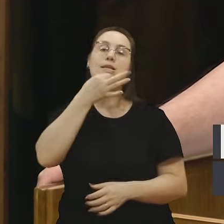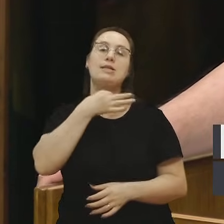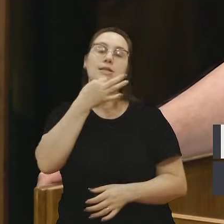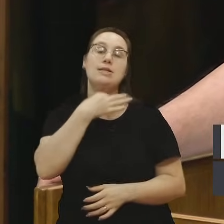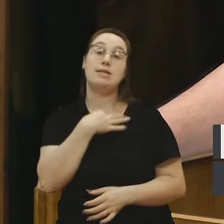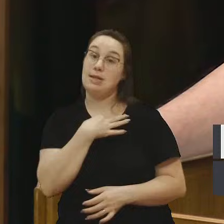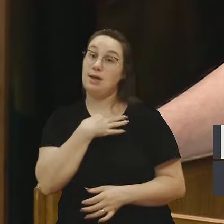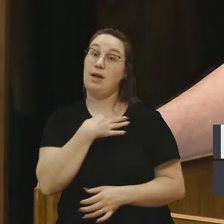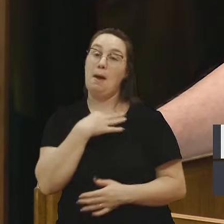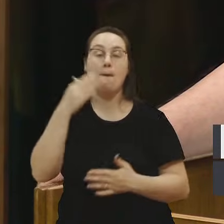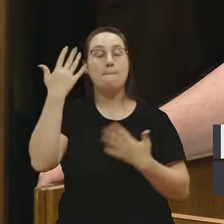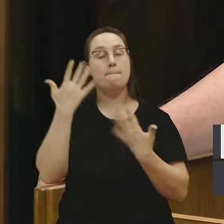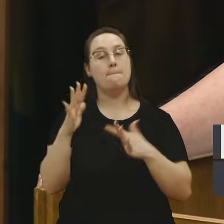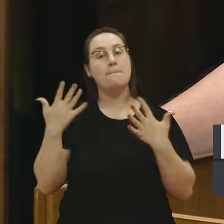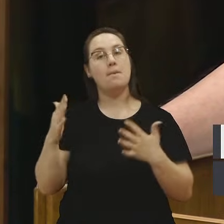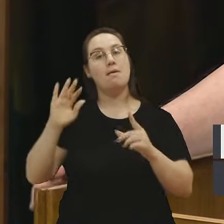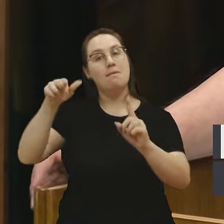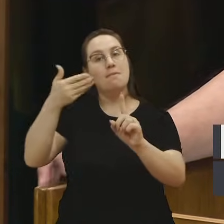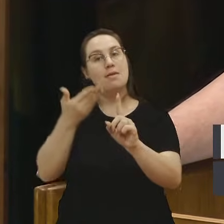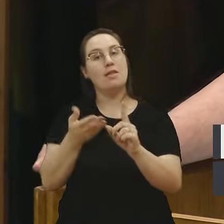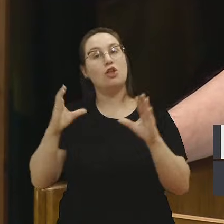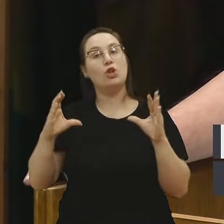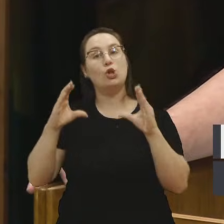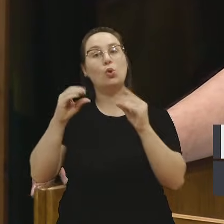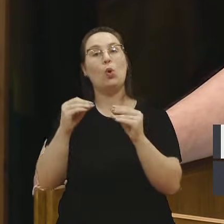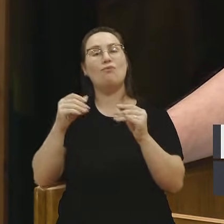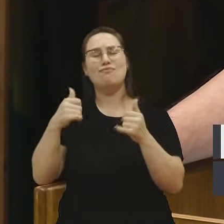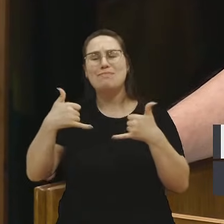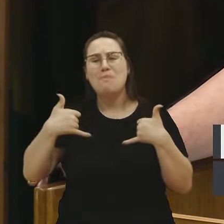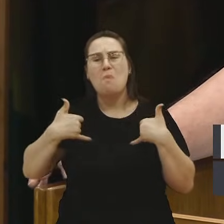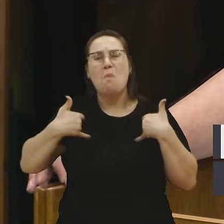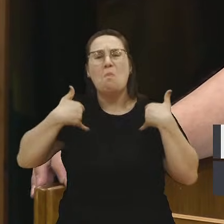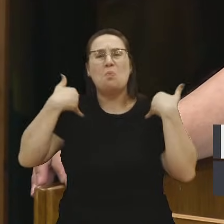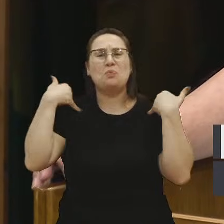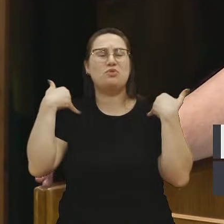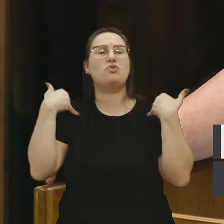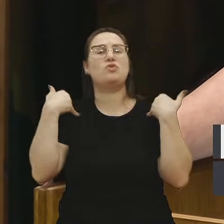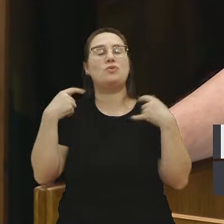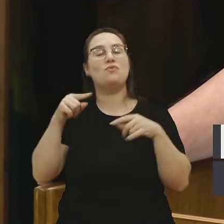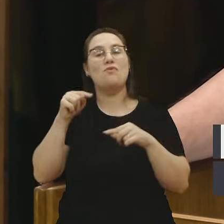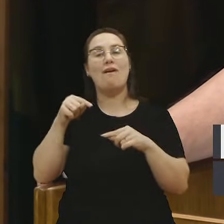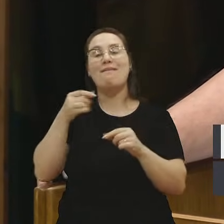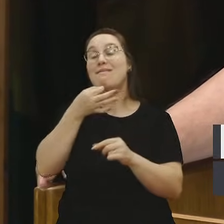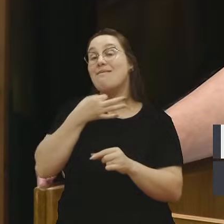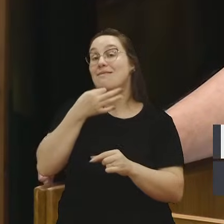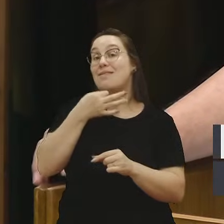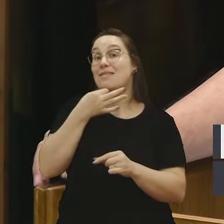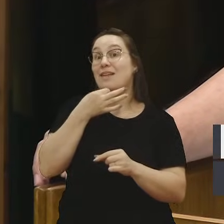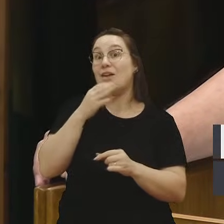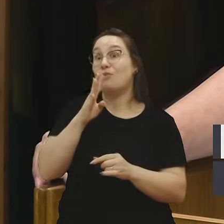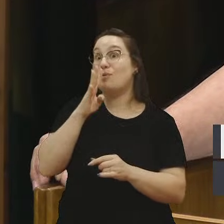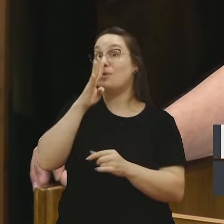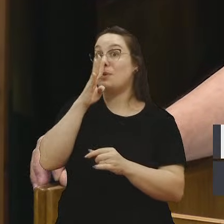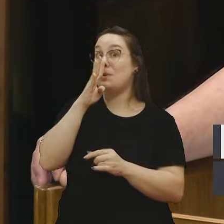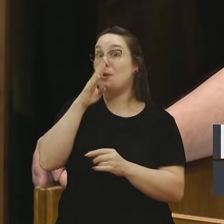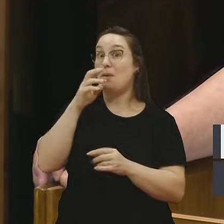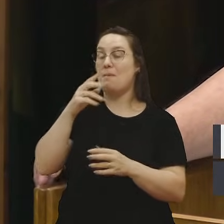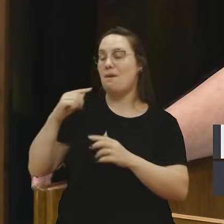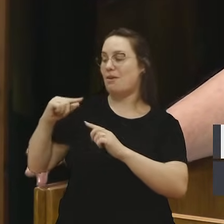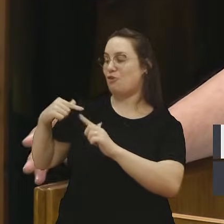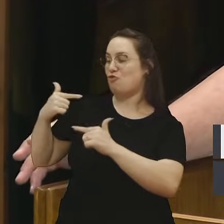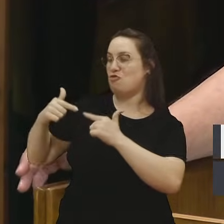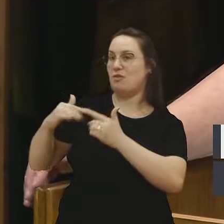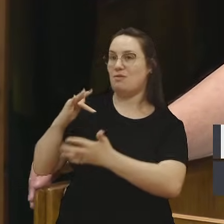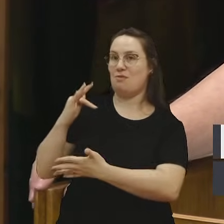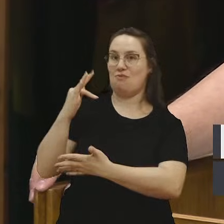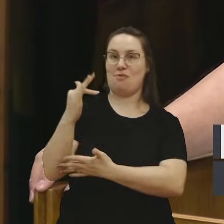a todos os homenageados desta noite. Vocês são motivo de orgulho para a nossa cidade e inspiração para as futuras gerações.